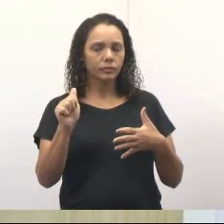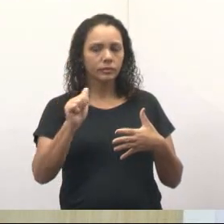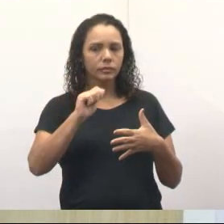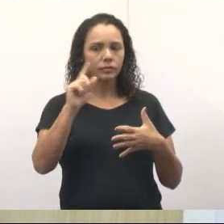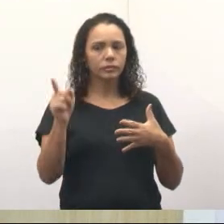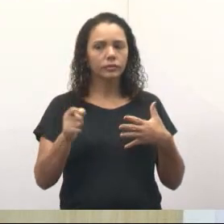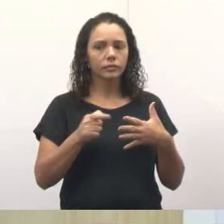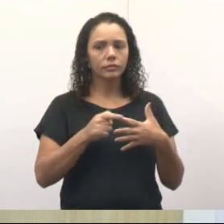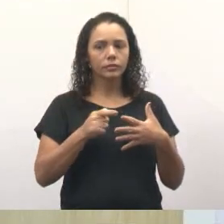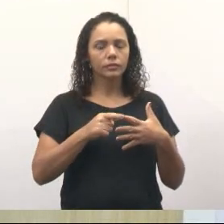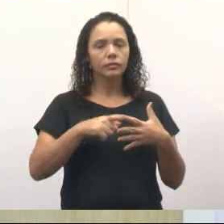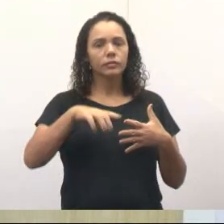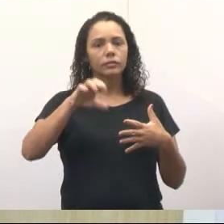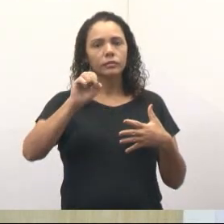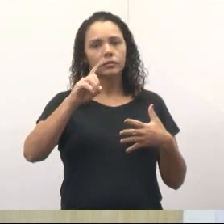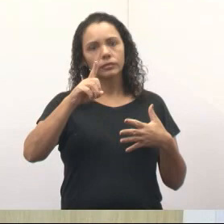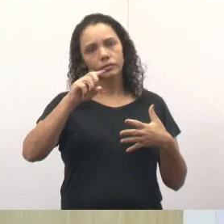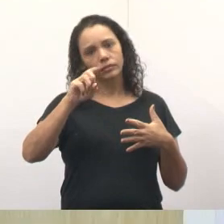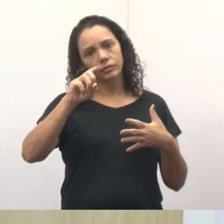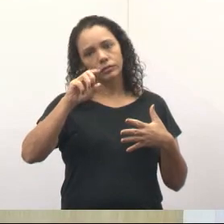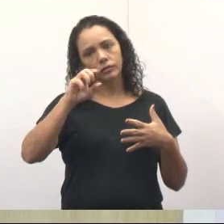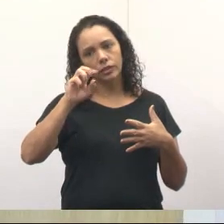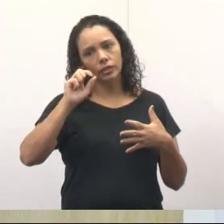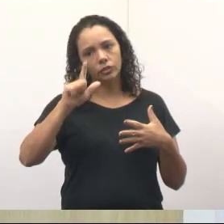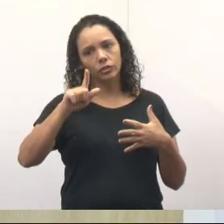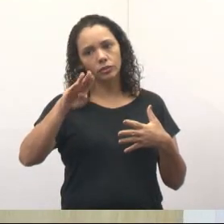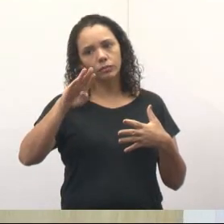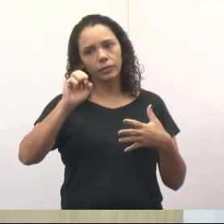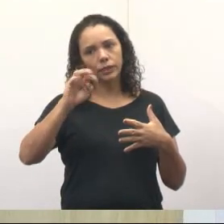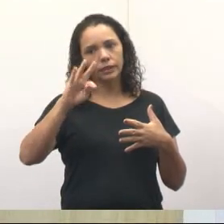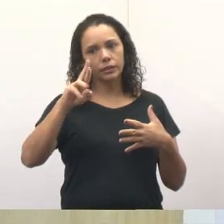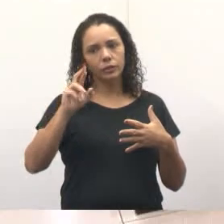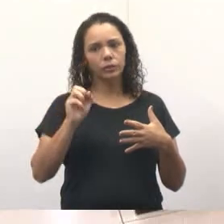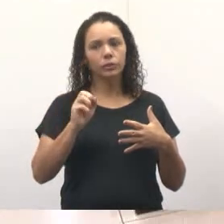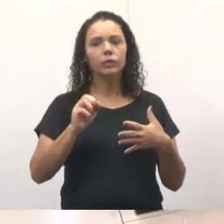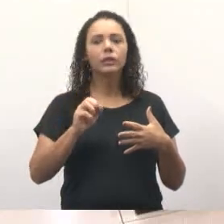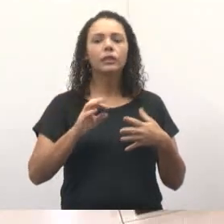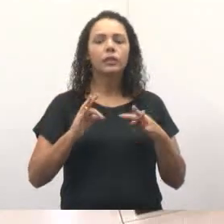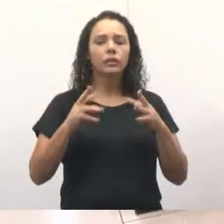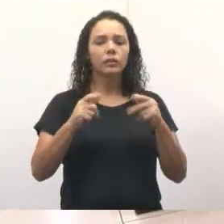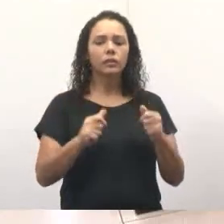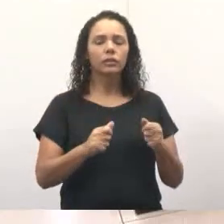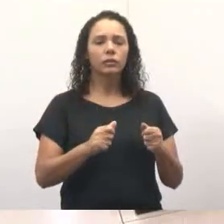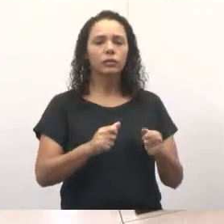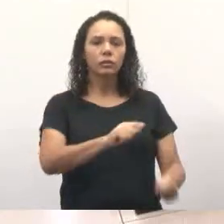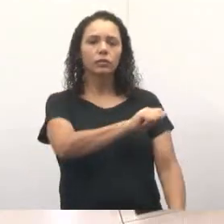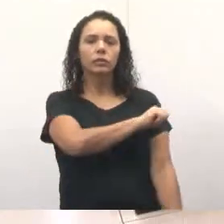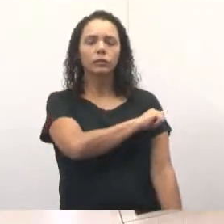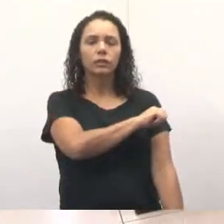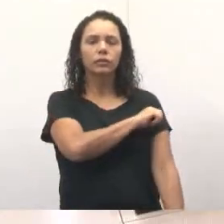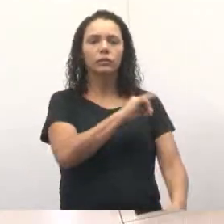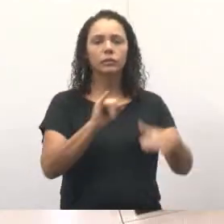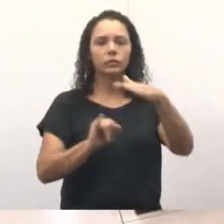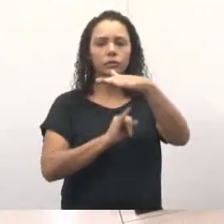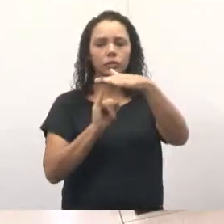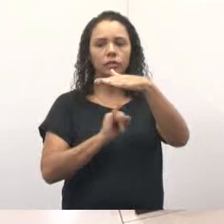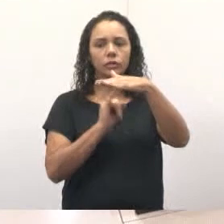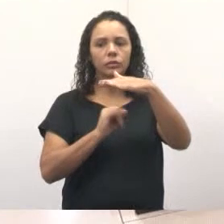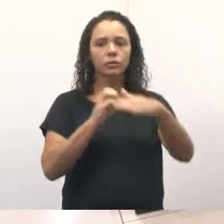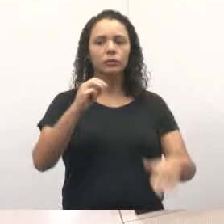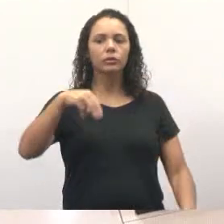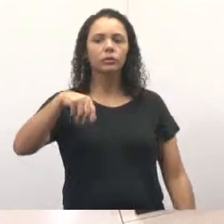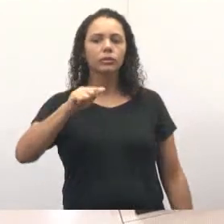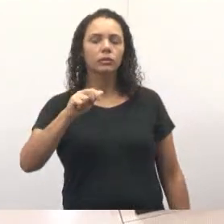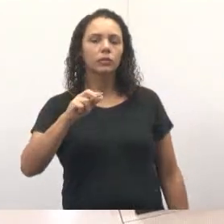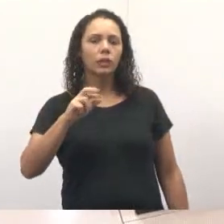Souza, o Edilberto Beraldo Simões e os alunos do Instituto Marques Moraes, sejam bem-vindos aqui nesta